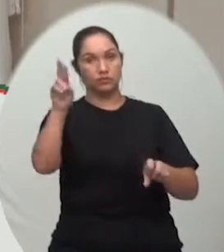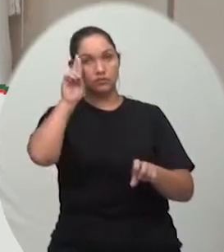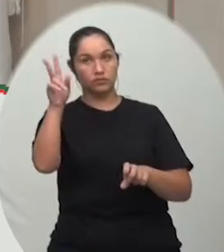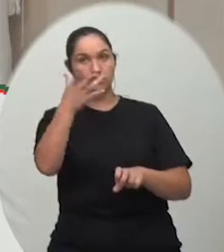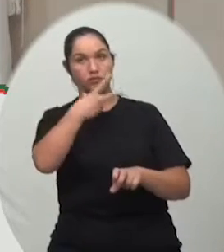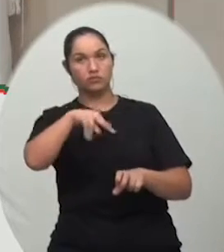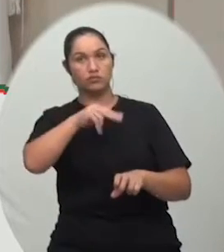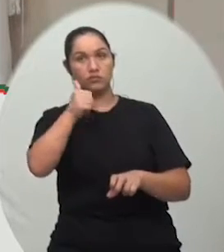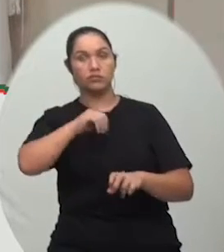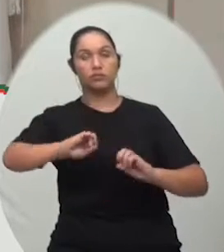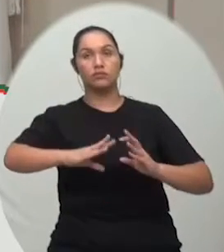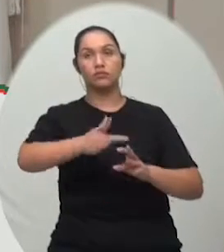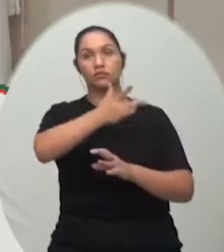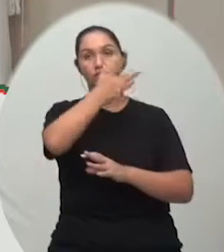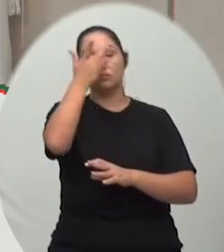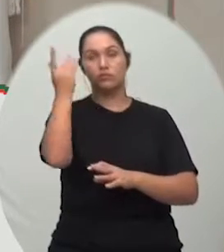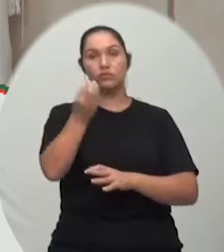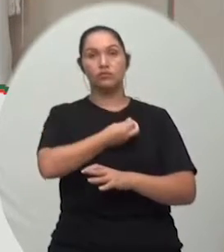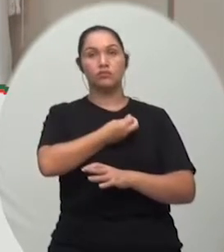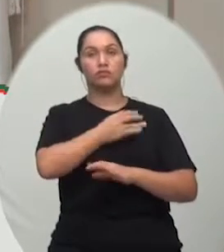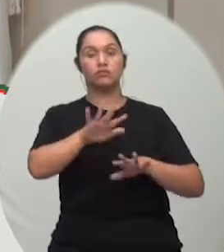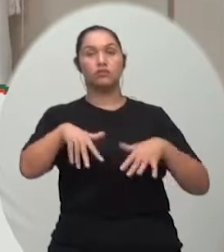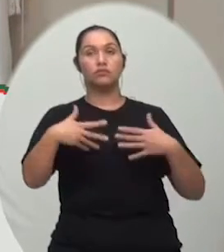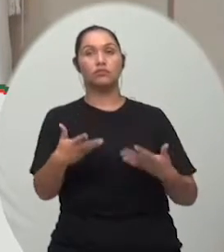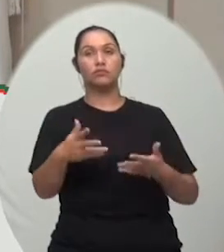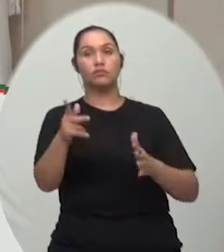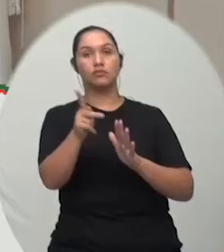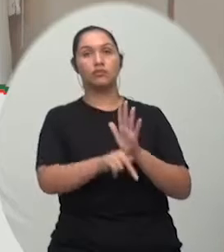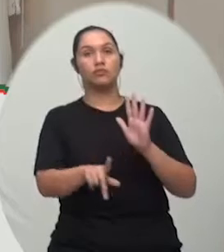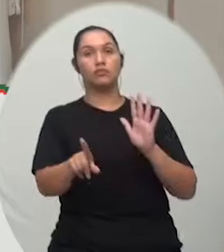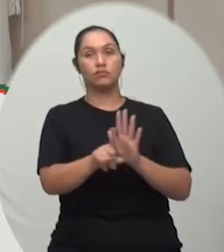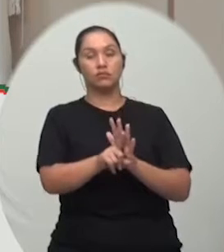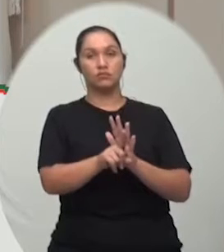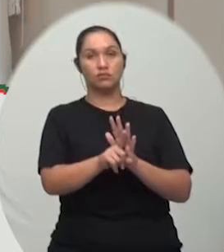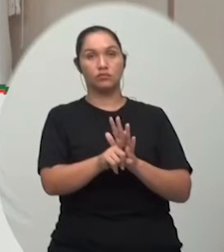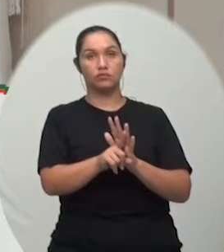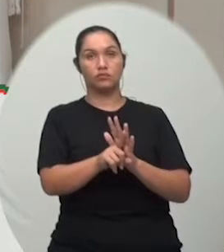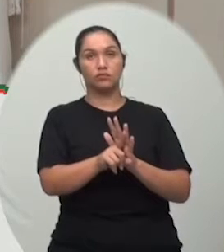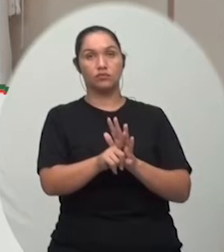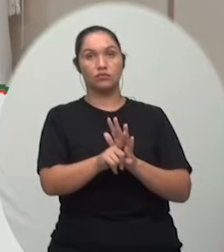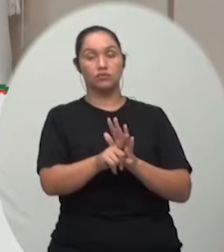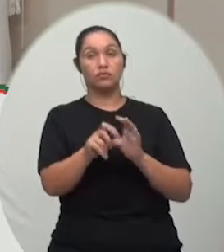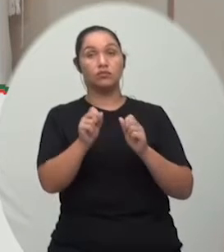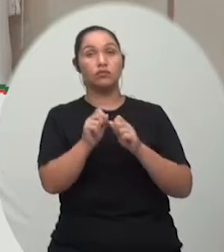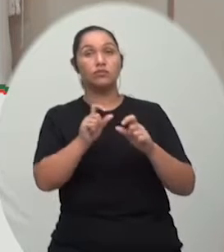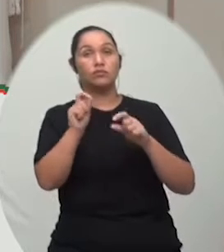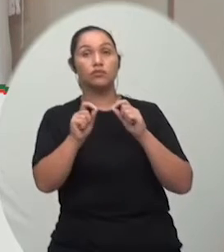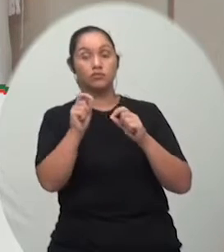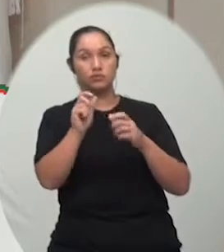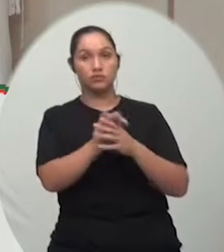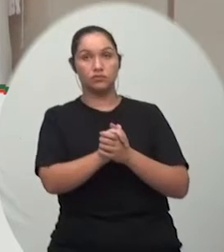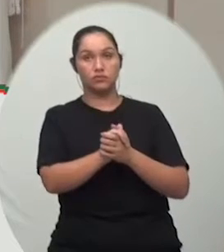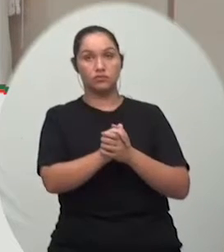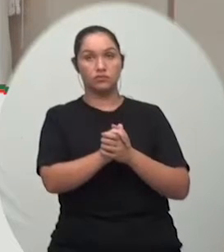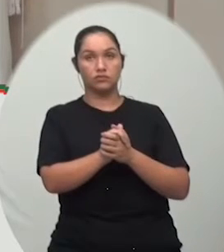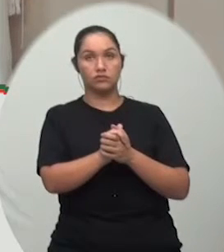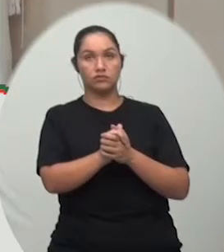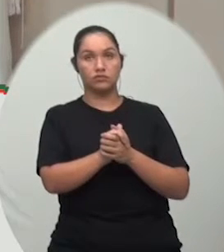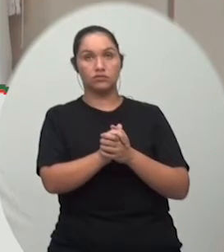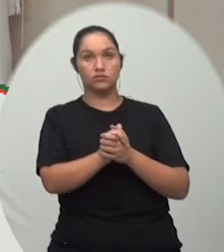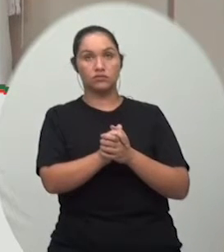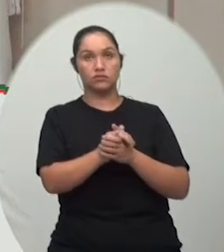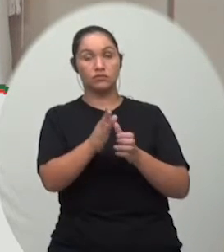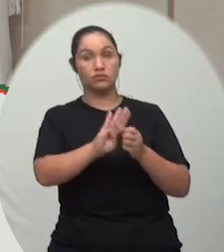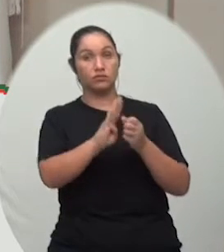vereadores, todos que estão presentes. Senhor presidente, isso aqui, esse é um projeto de lei que vai possibilitar um ganho muito importante